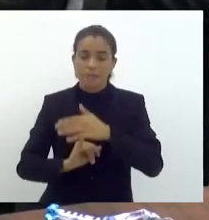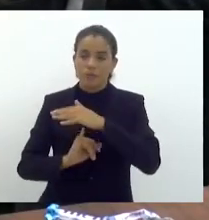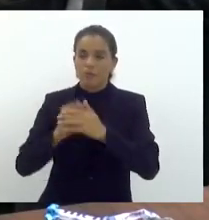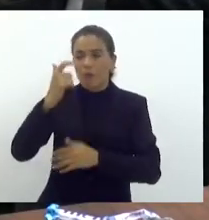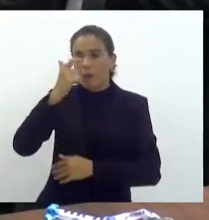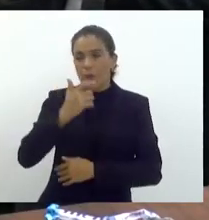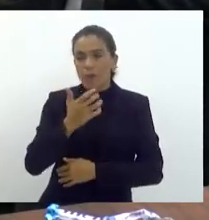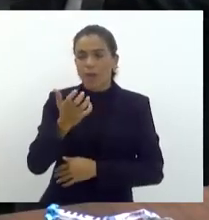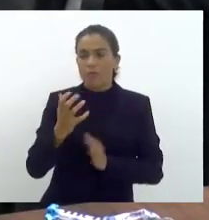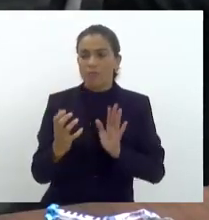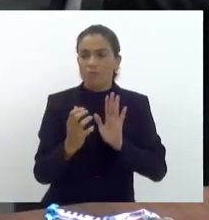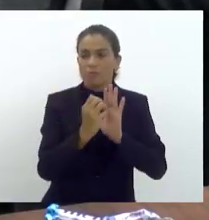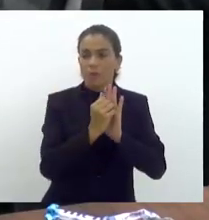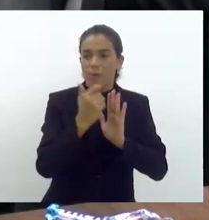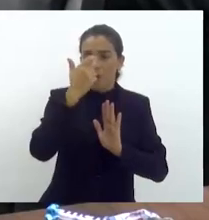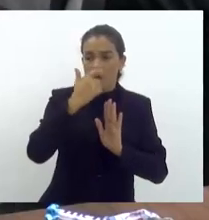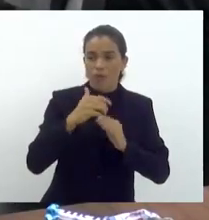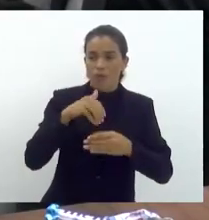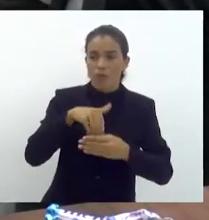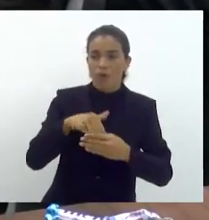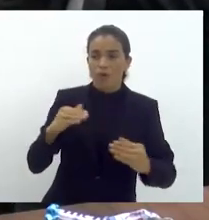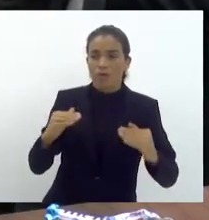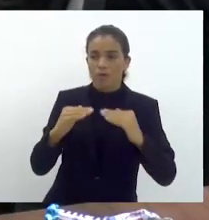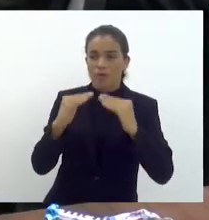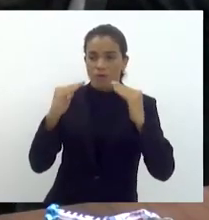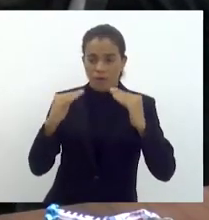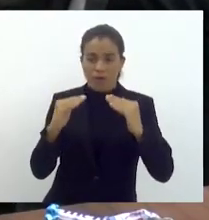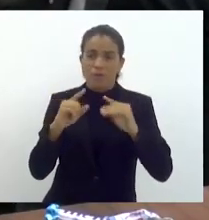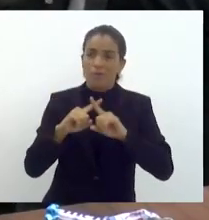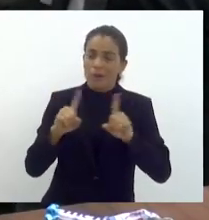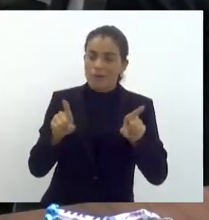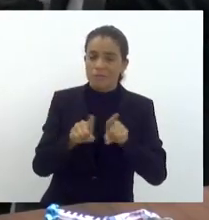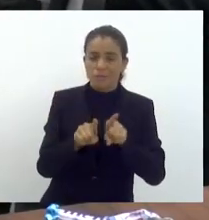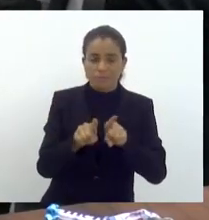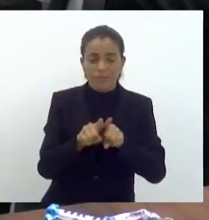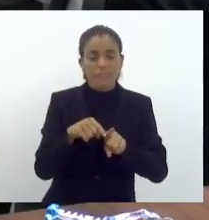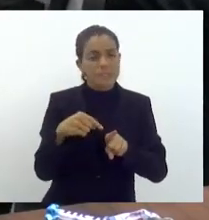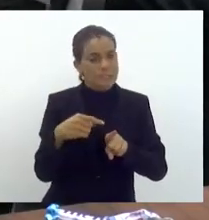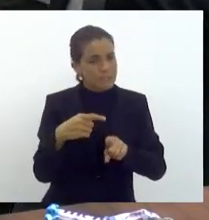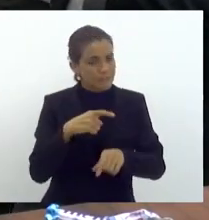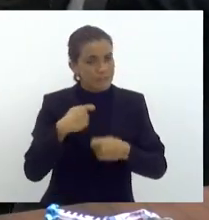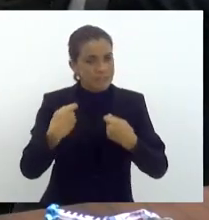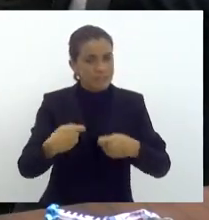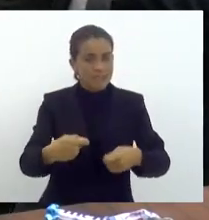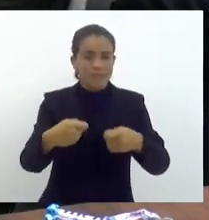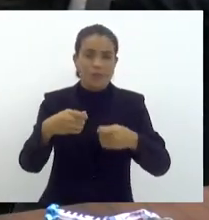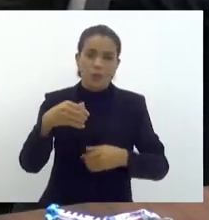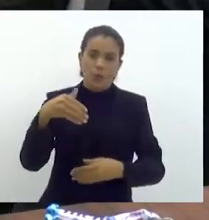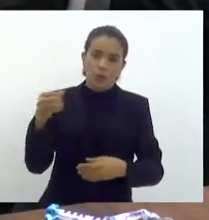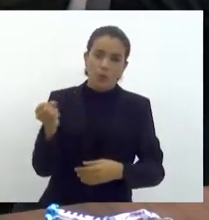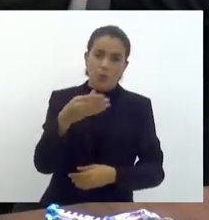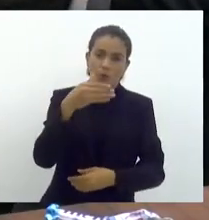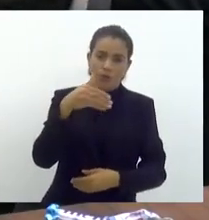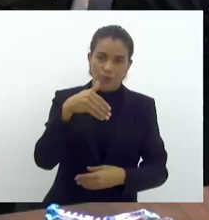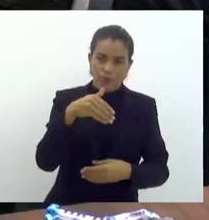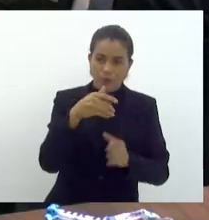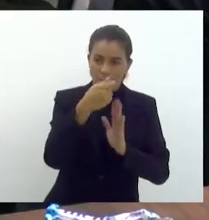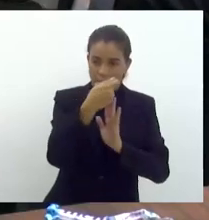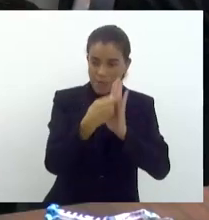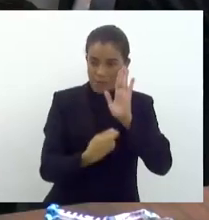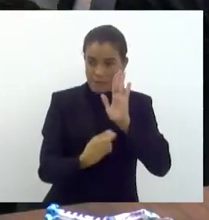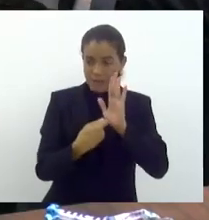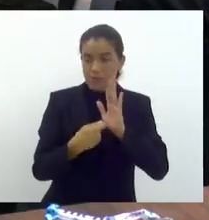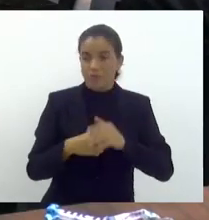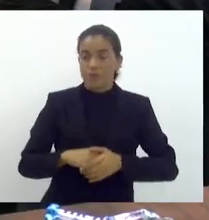registrar o meu voto favorável a mensagem mas tendo em vista que teremos uma nova mensagem no mês de agosto atendendo essas